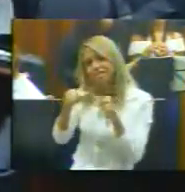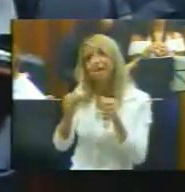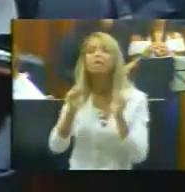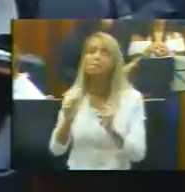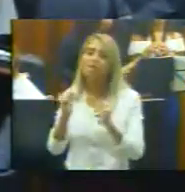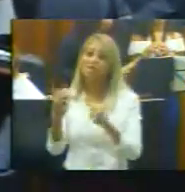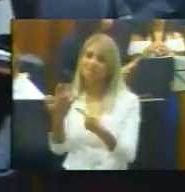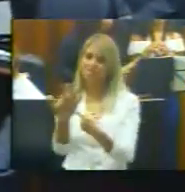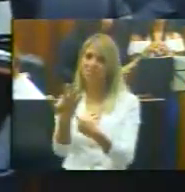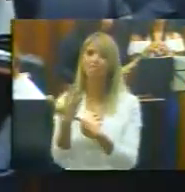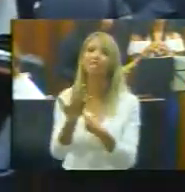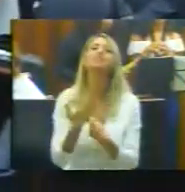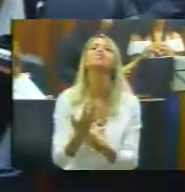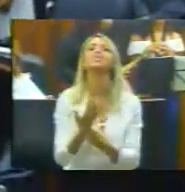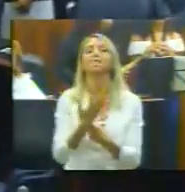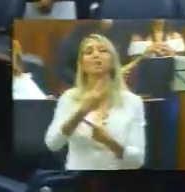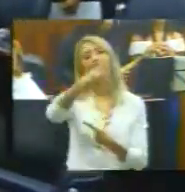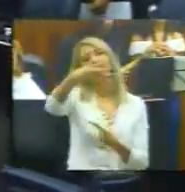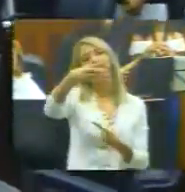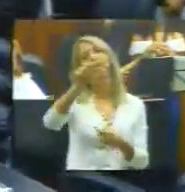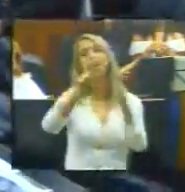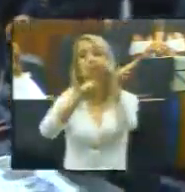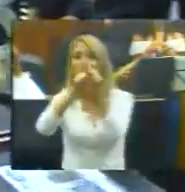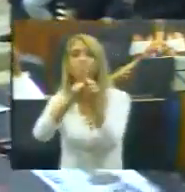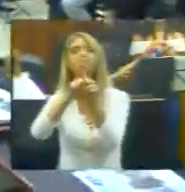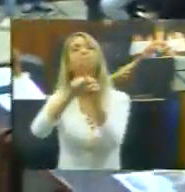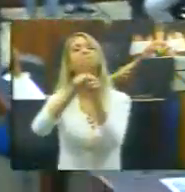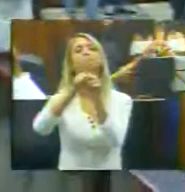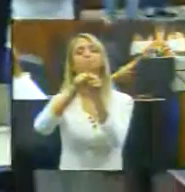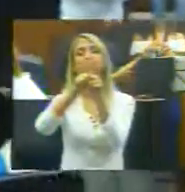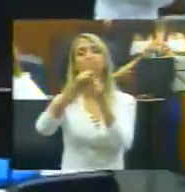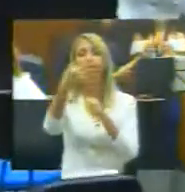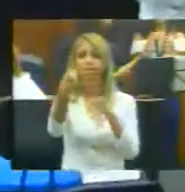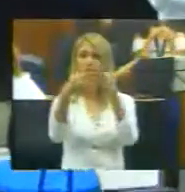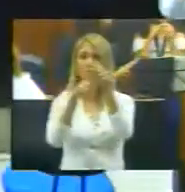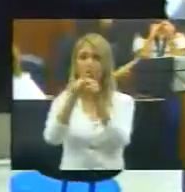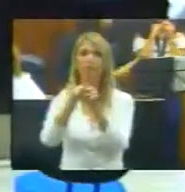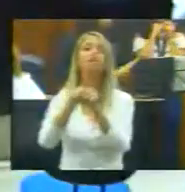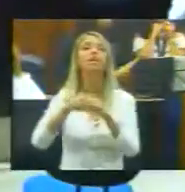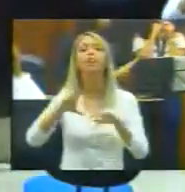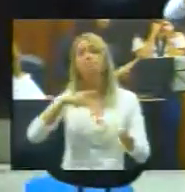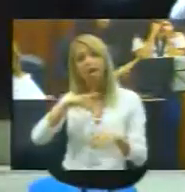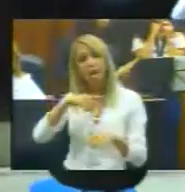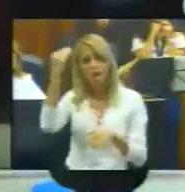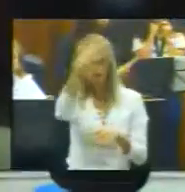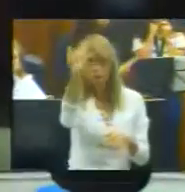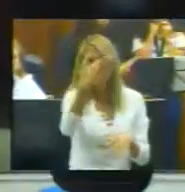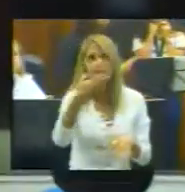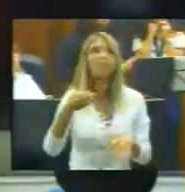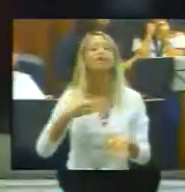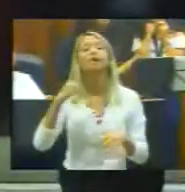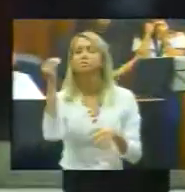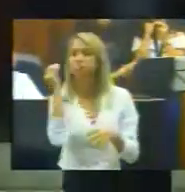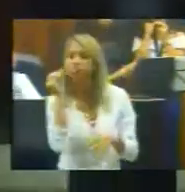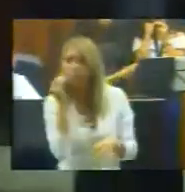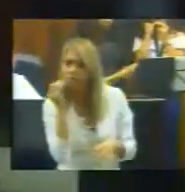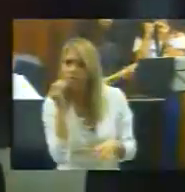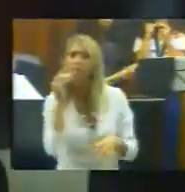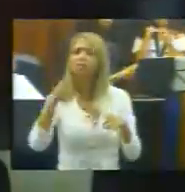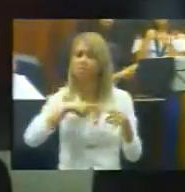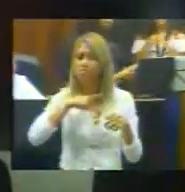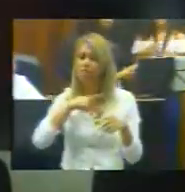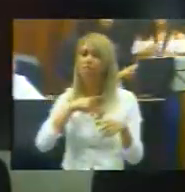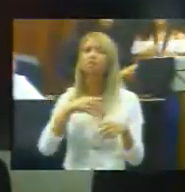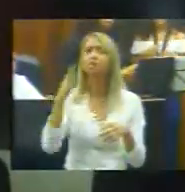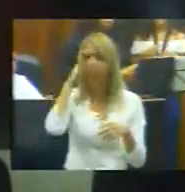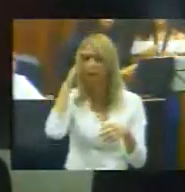mandato nesses 30 dias. Eu tenho certeza que o mais experiente é Luiz Geraldo, com 4 mandatos. Mas eu tenho certeza que, com toda a